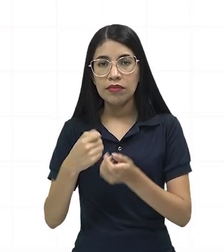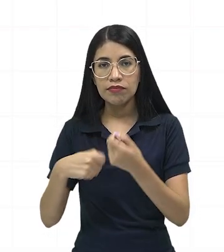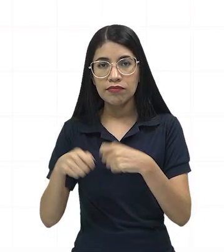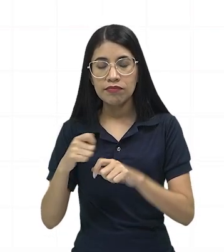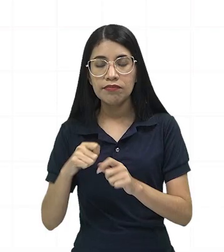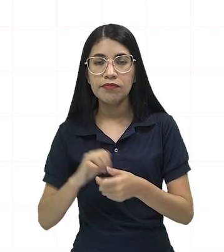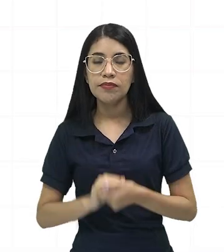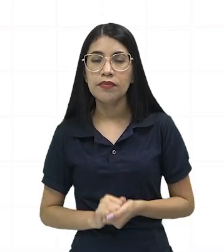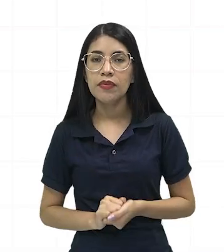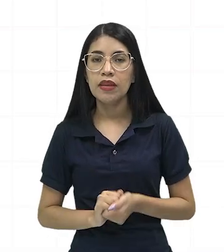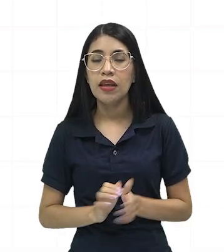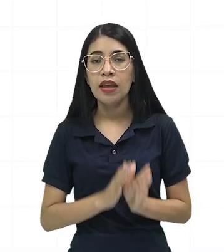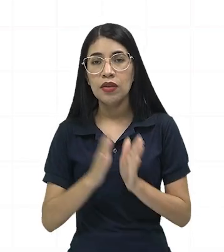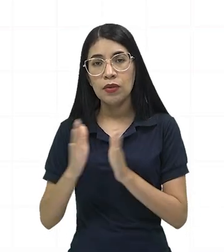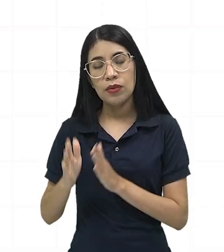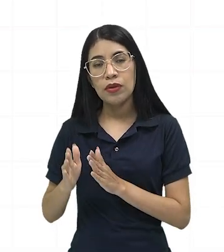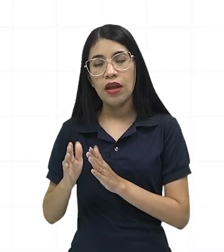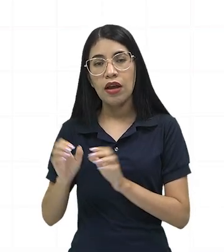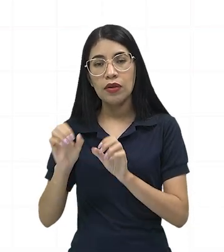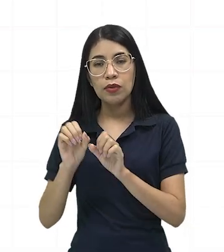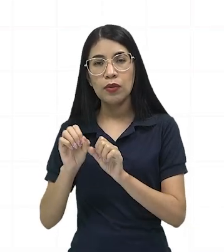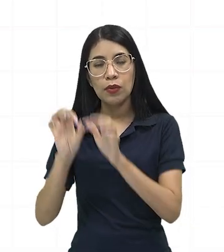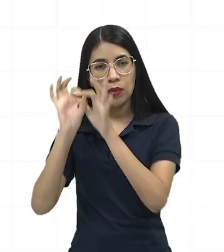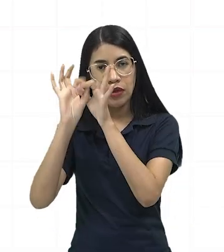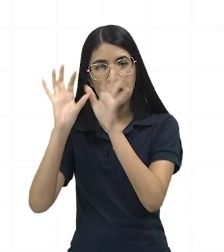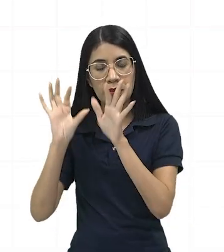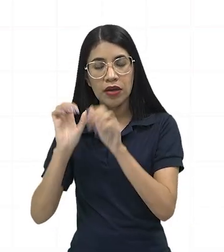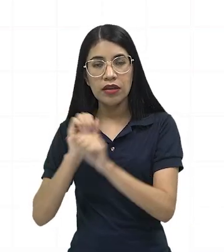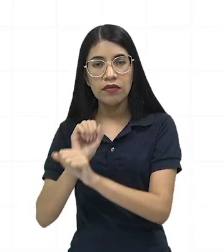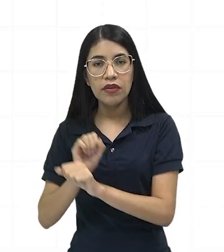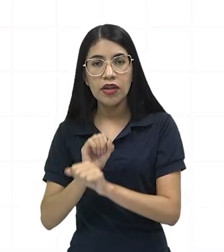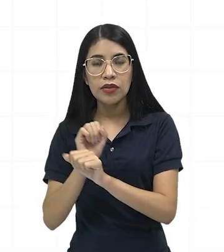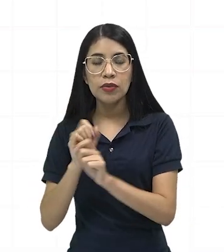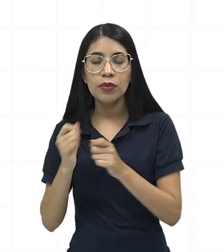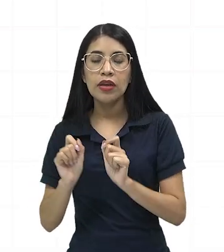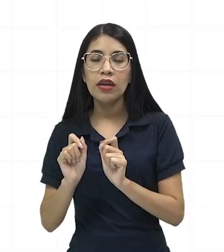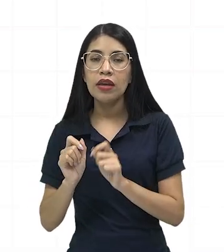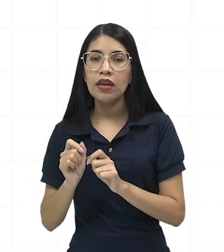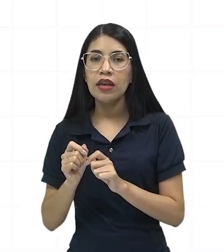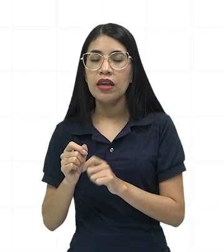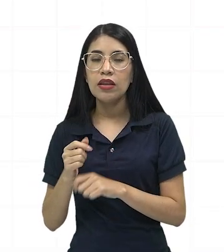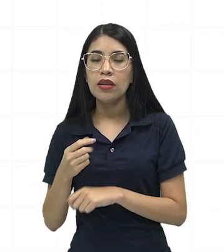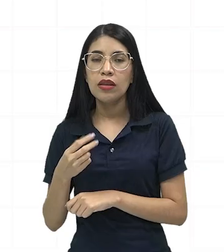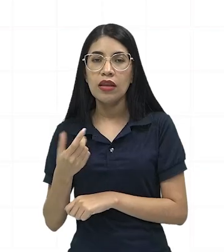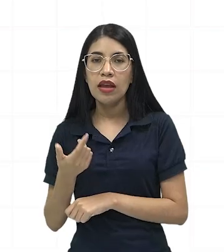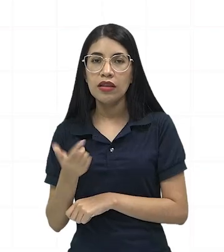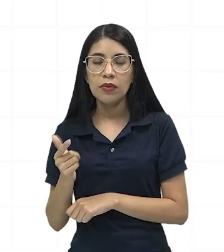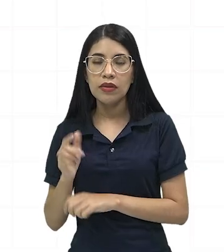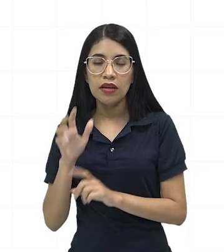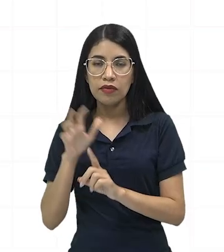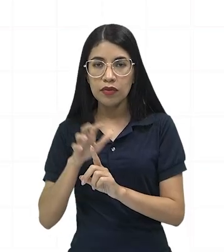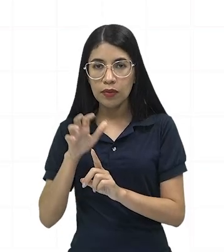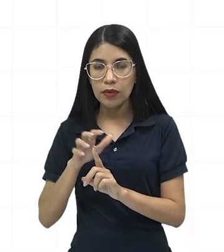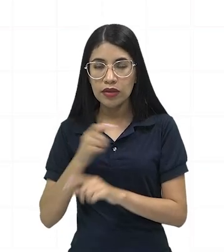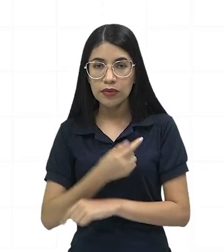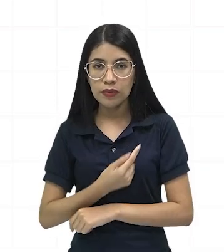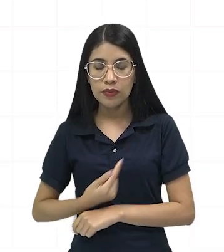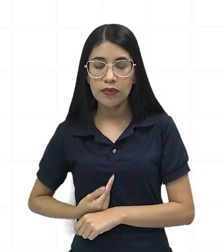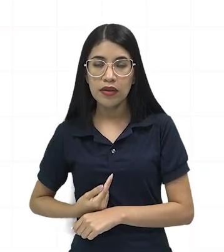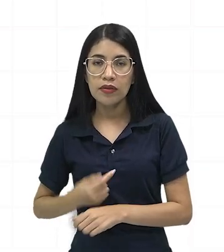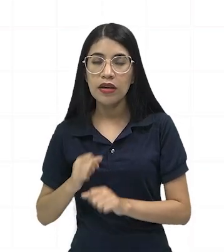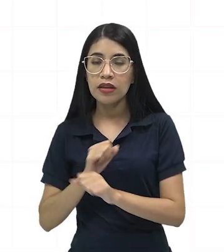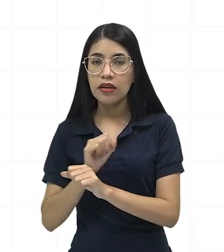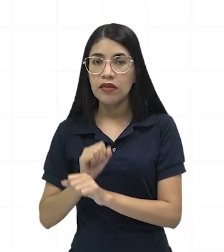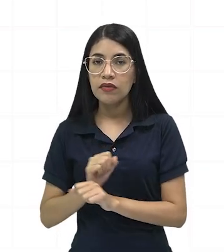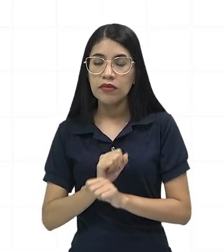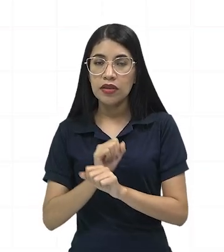economia. Enquanto o liberalismo defende uma não intervenção do Estado. O liberalismo defende